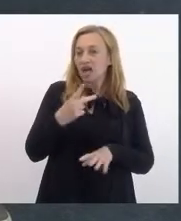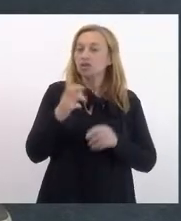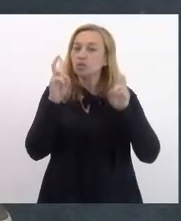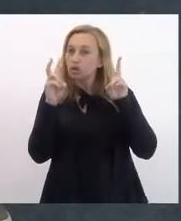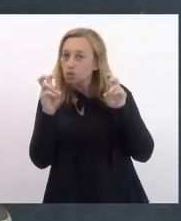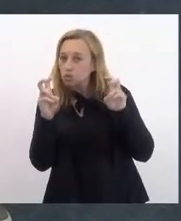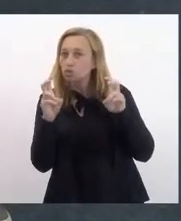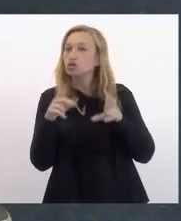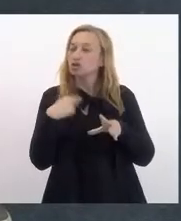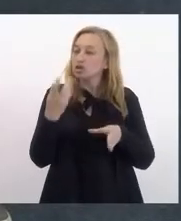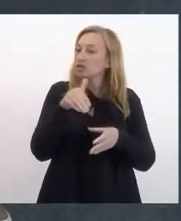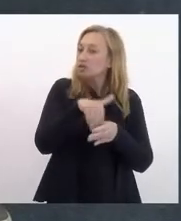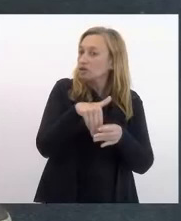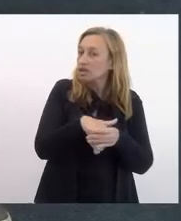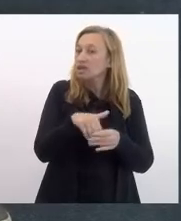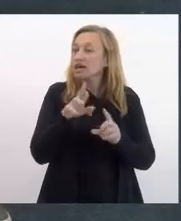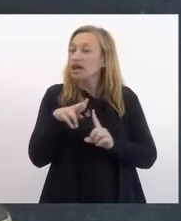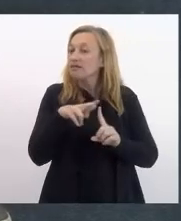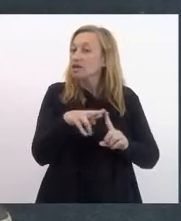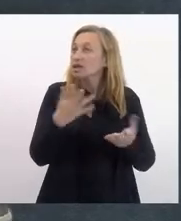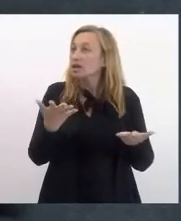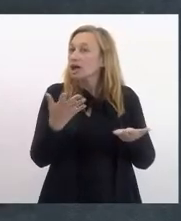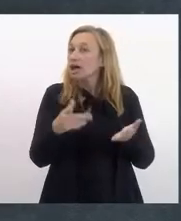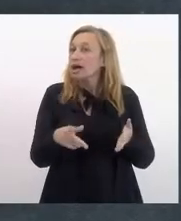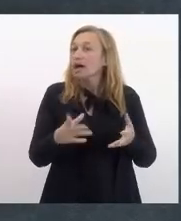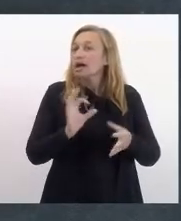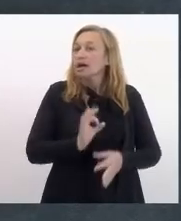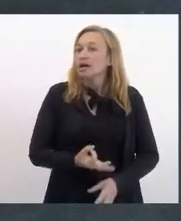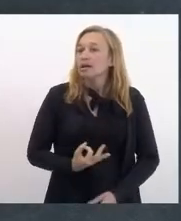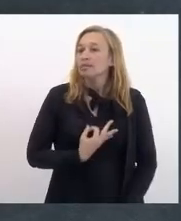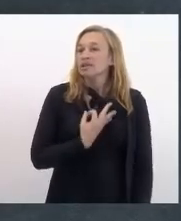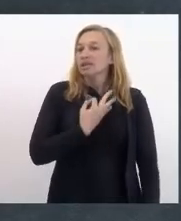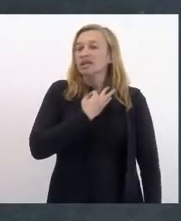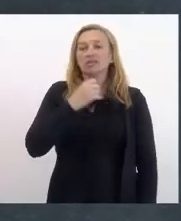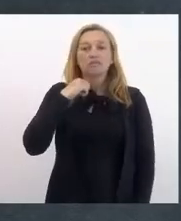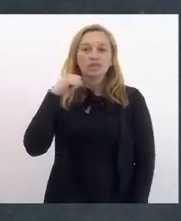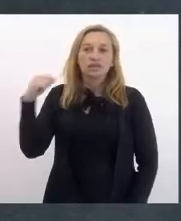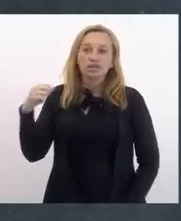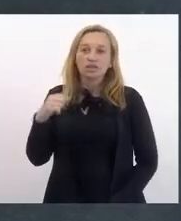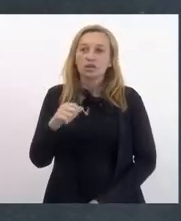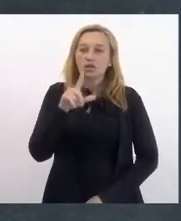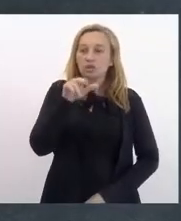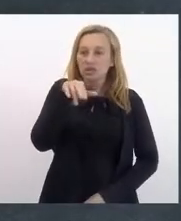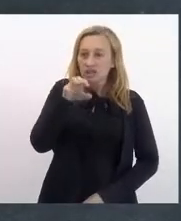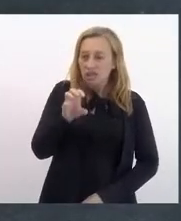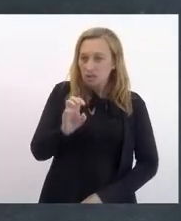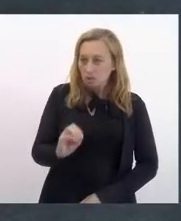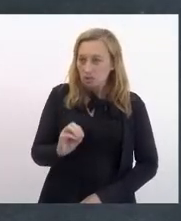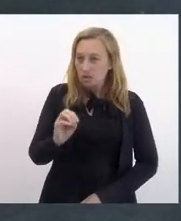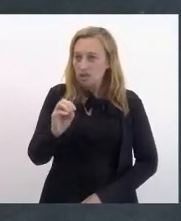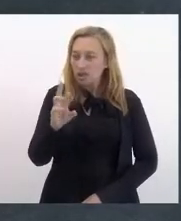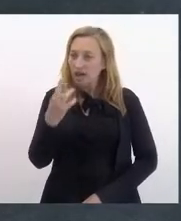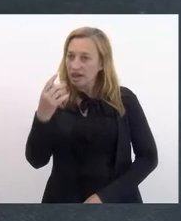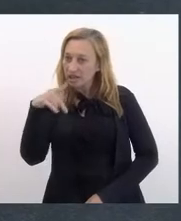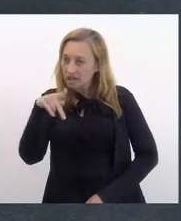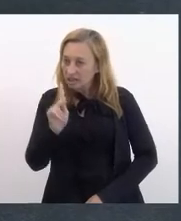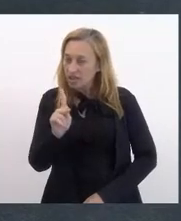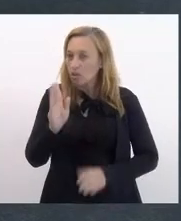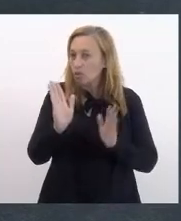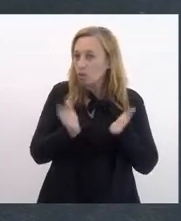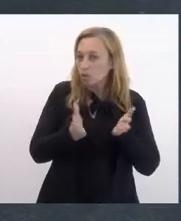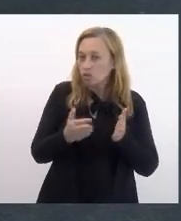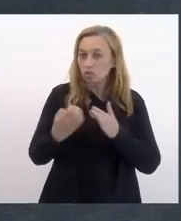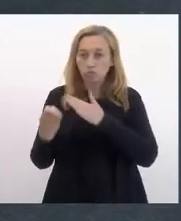estávamos votando aqui, que é referente à medalha Tiradentes do Luciano Hang. Luciano Hang hoje, que é